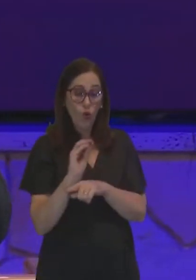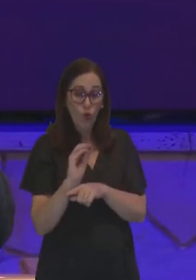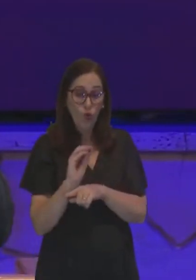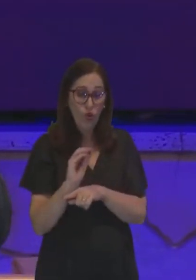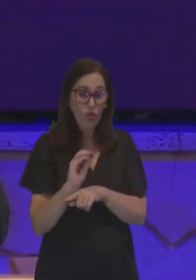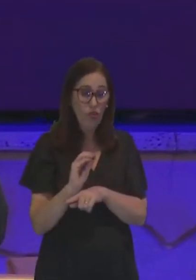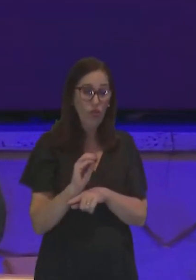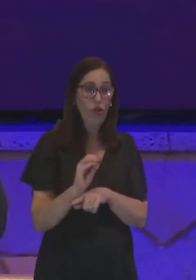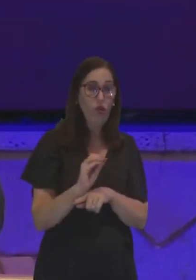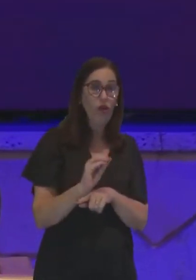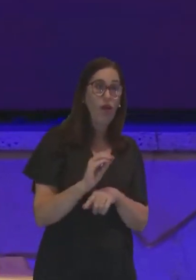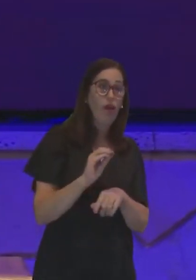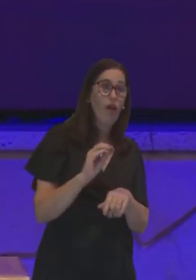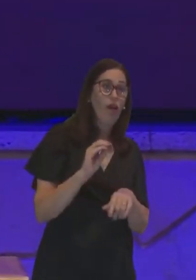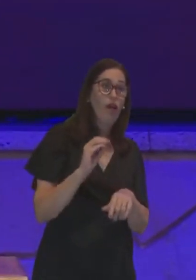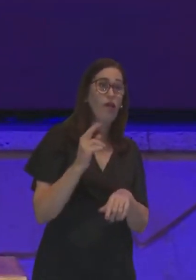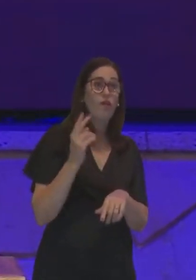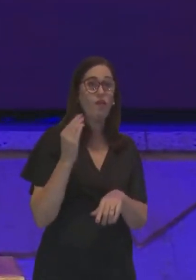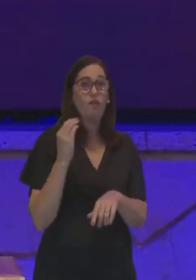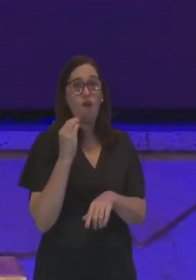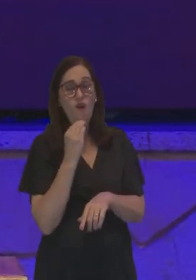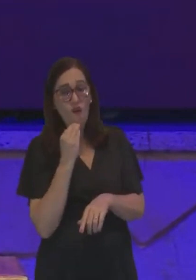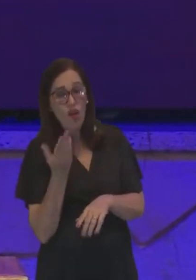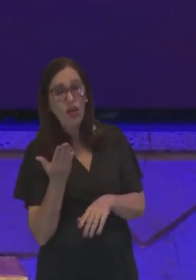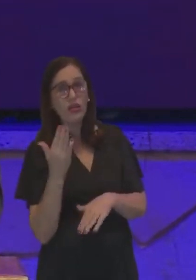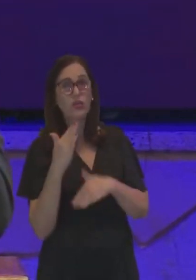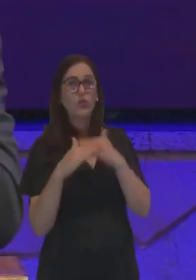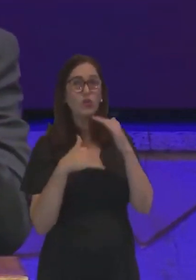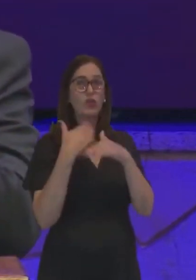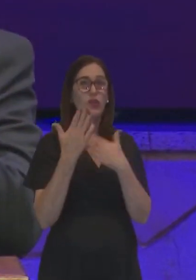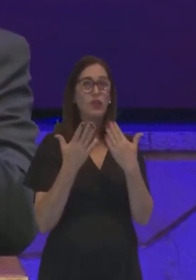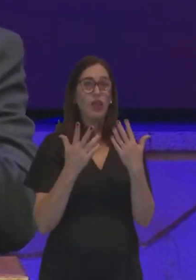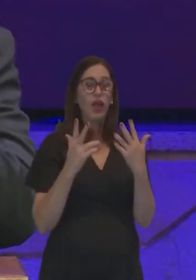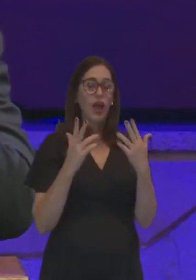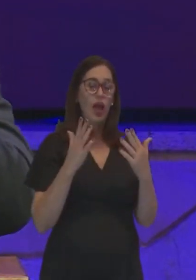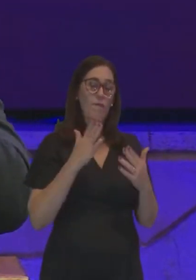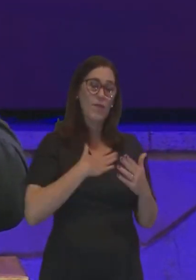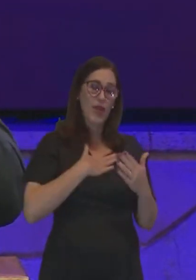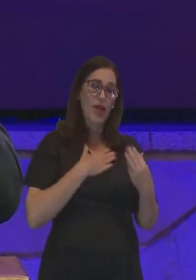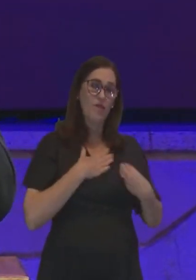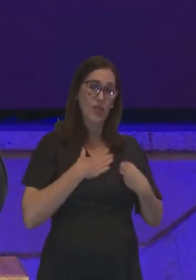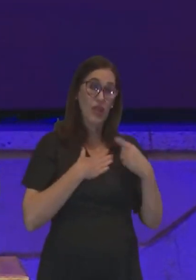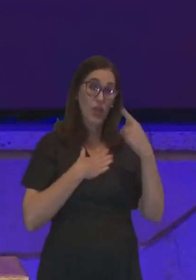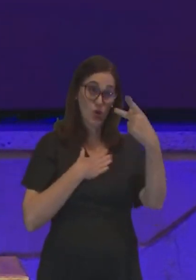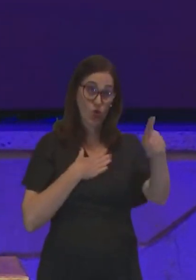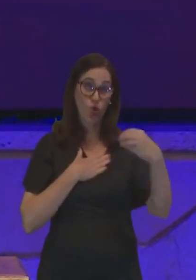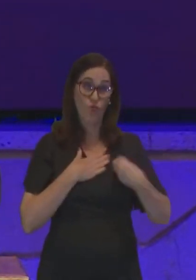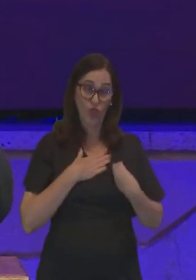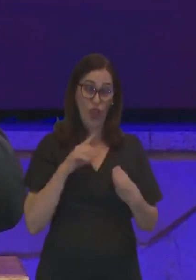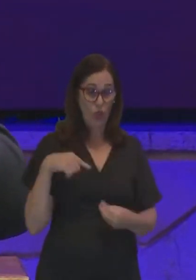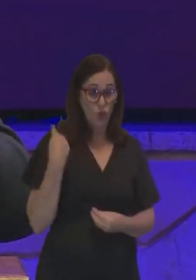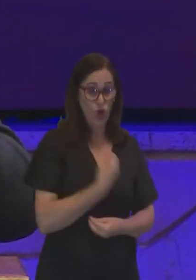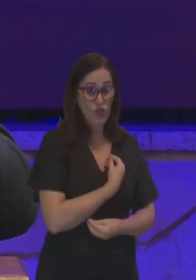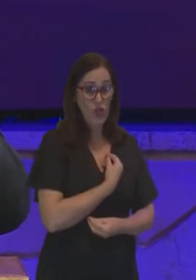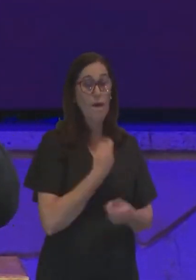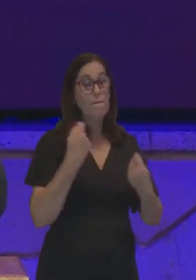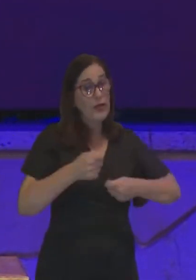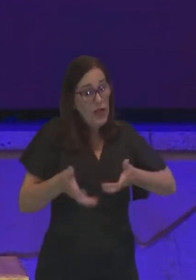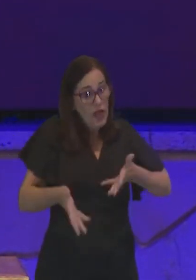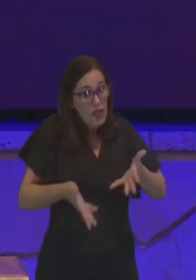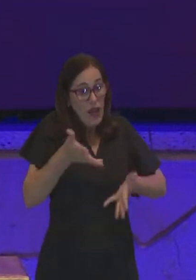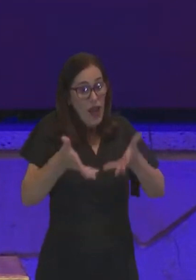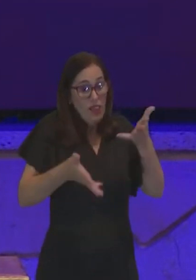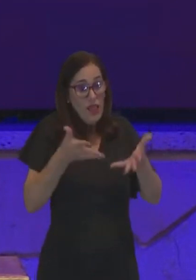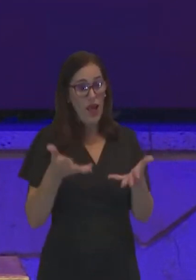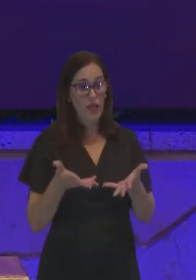falhou no decorrer deste crescimento. Assim a minha vida e a sua vida, nossa vida, ela precisa ser tratada,